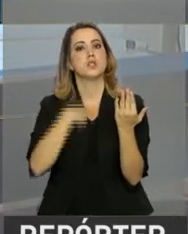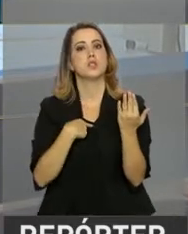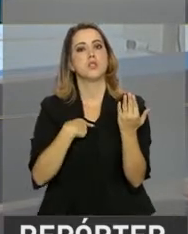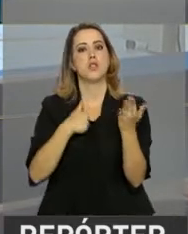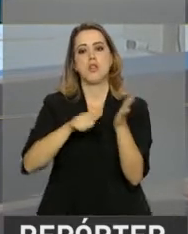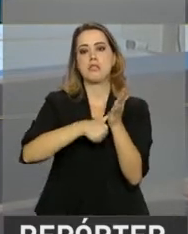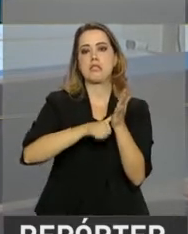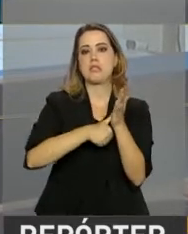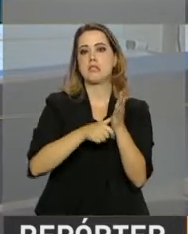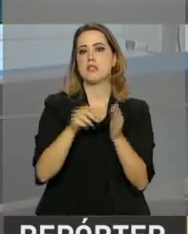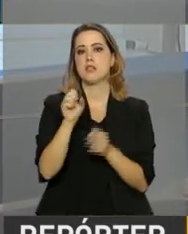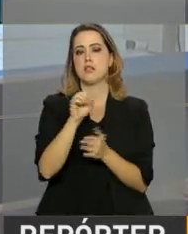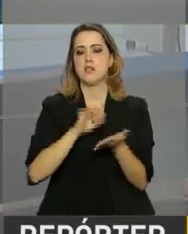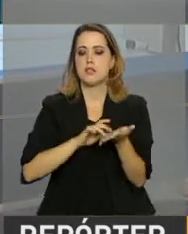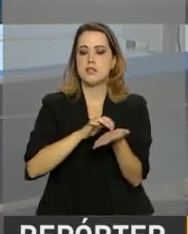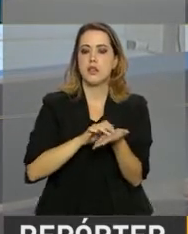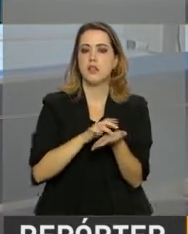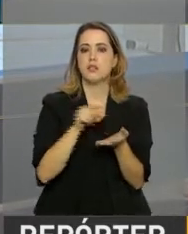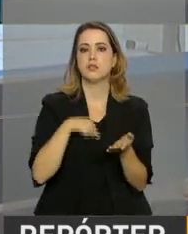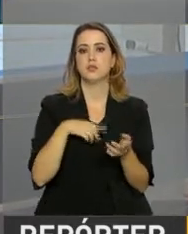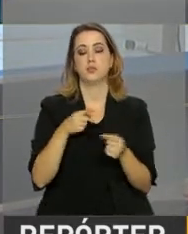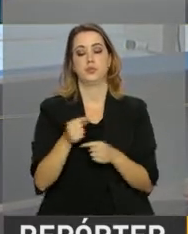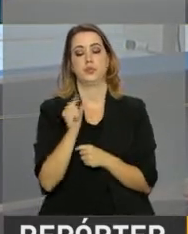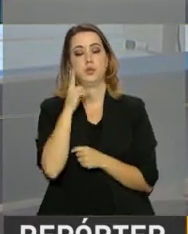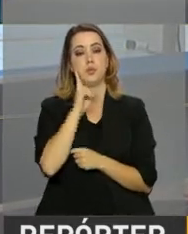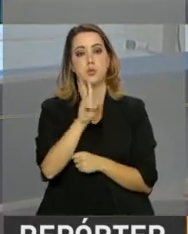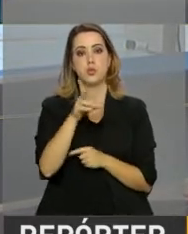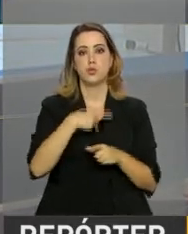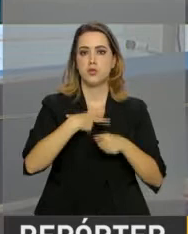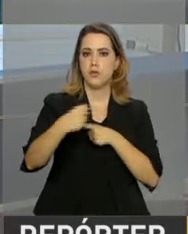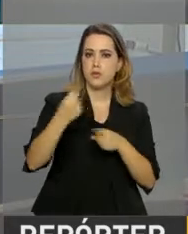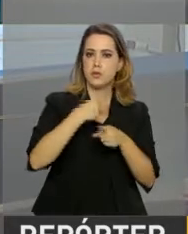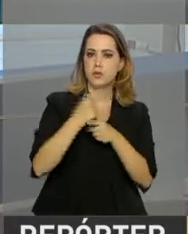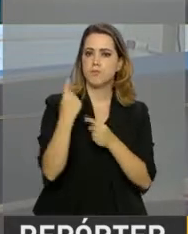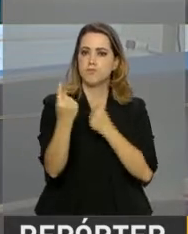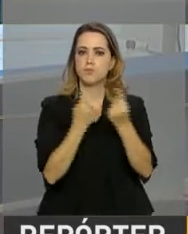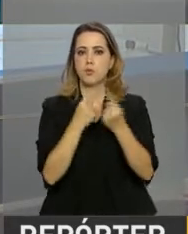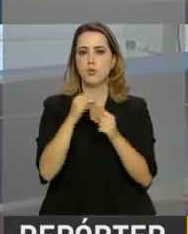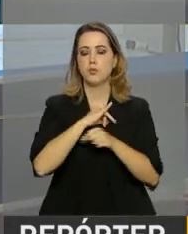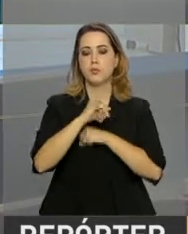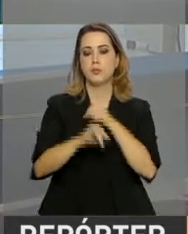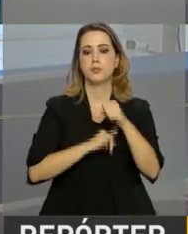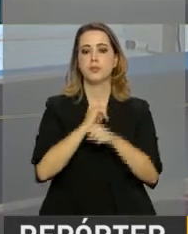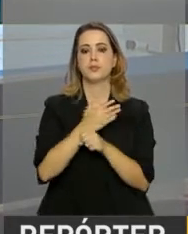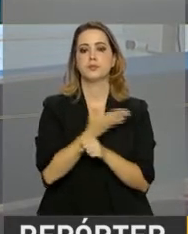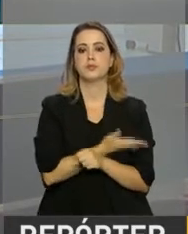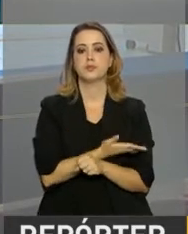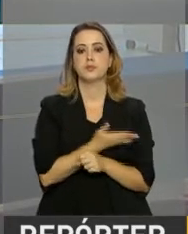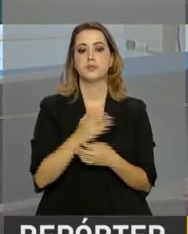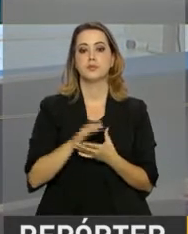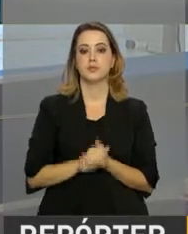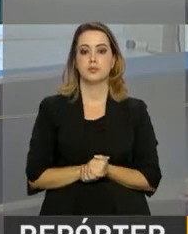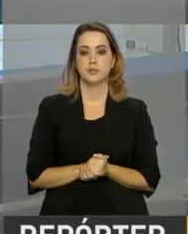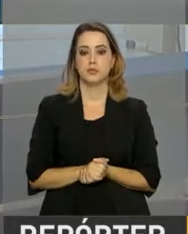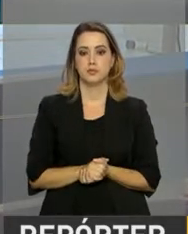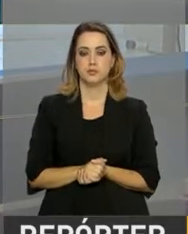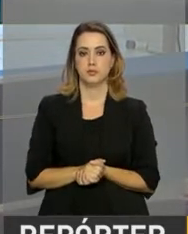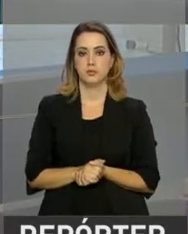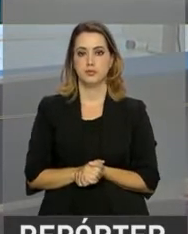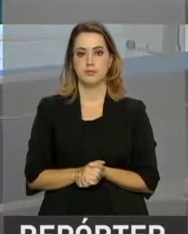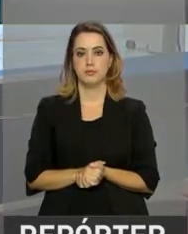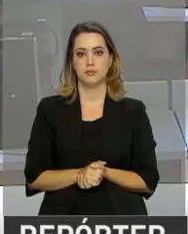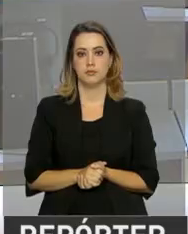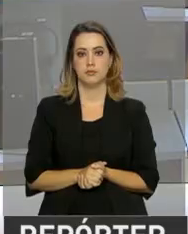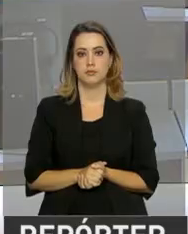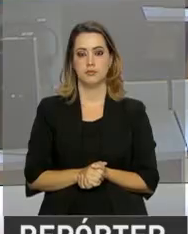senha o resultado dos vencedores individuais pode ser conferido pela internet no site portal da indústria ponto com.br